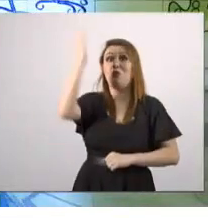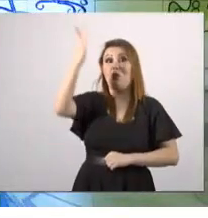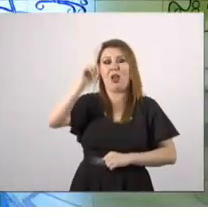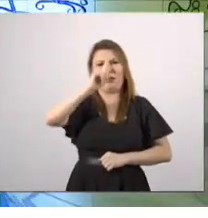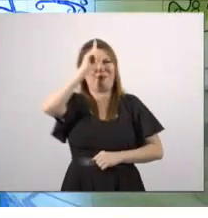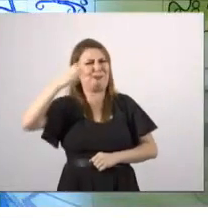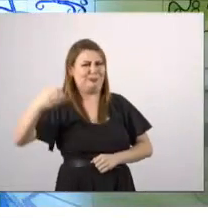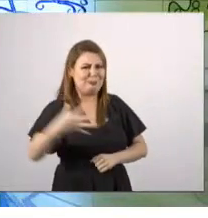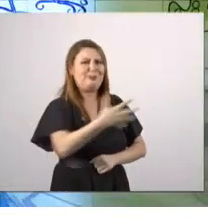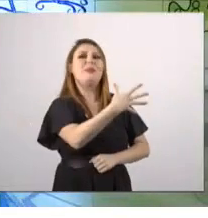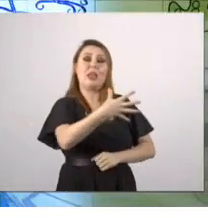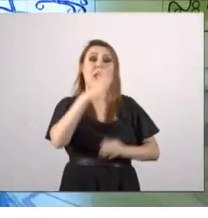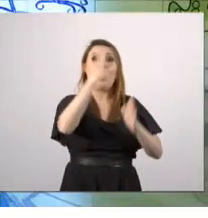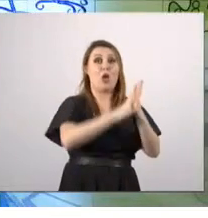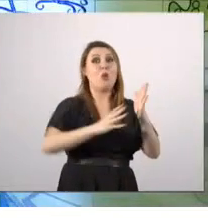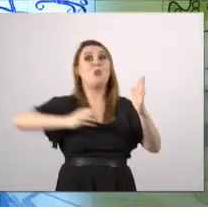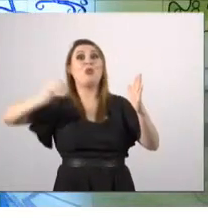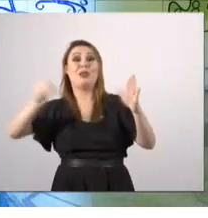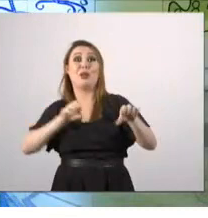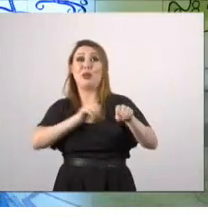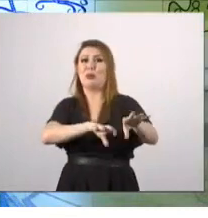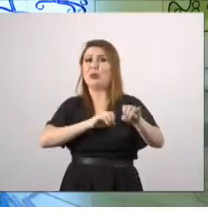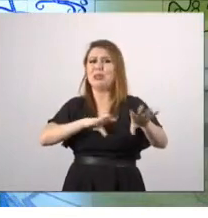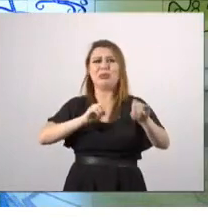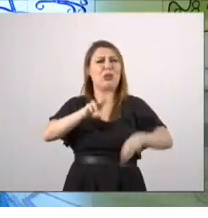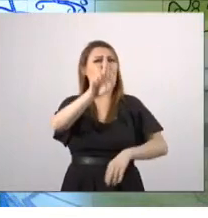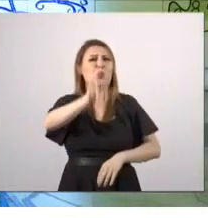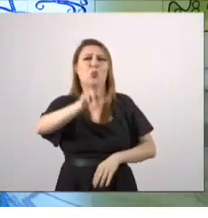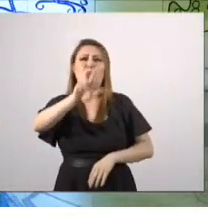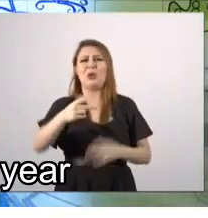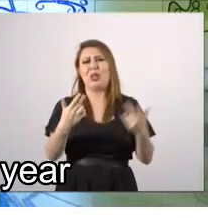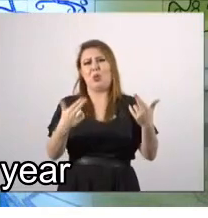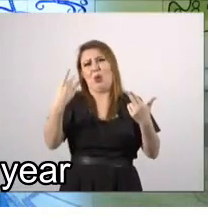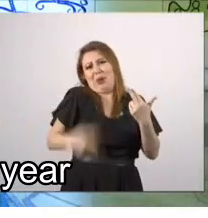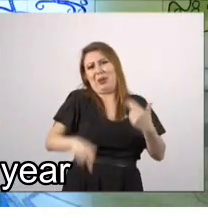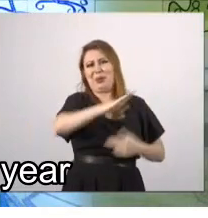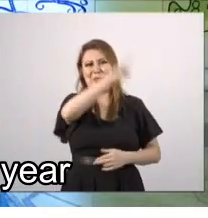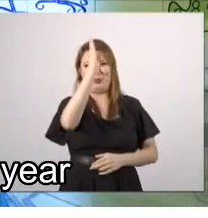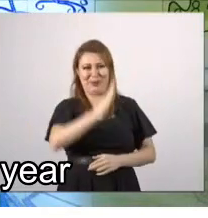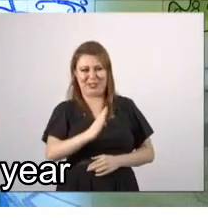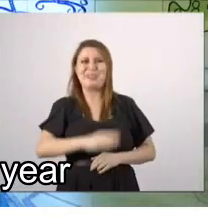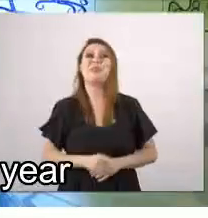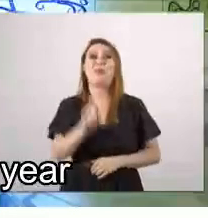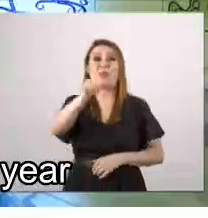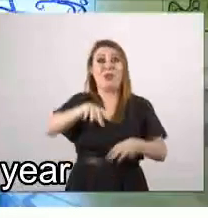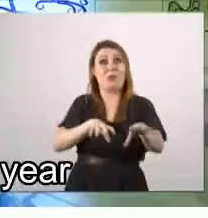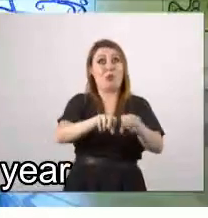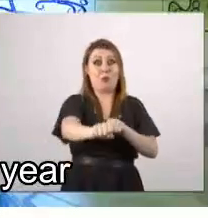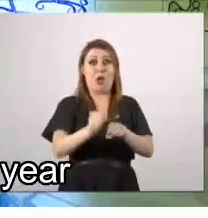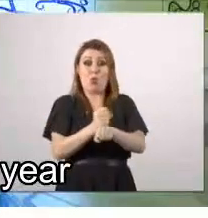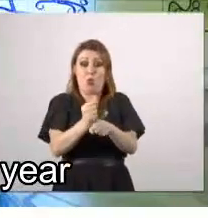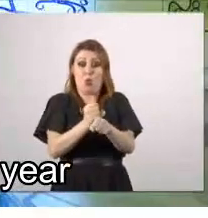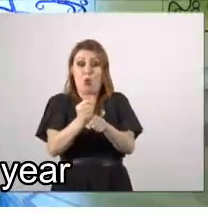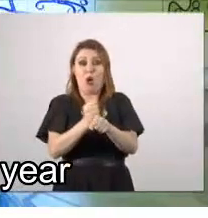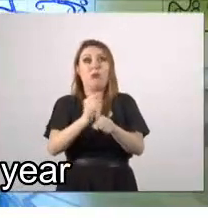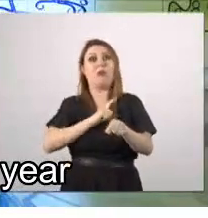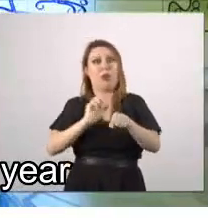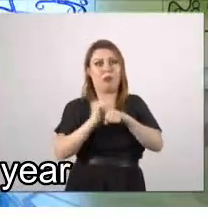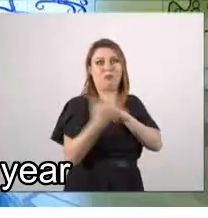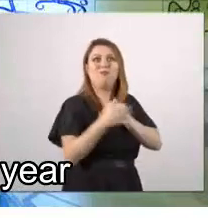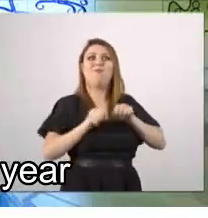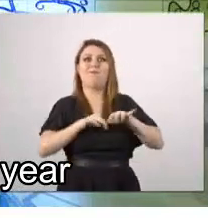inovador, com um modelo educacional inédito no Brasil. É concluir um curso no ano de uma pandemia, com